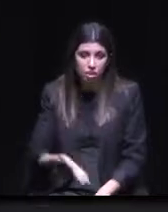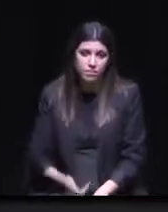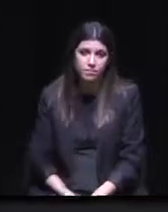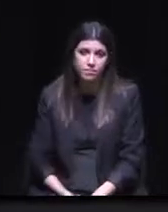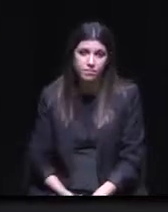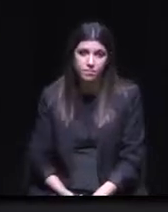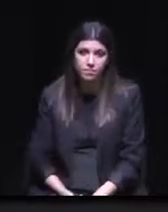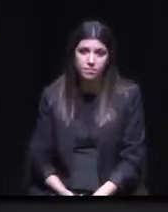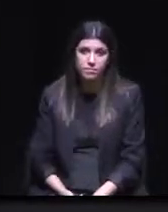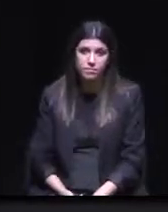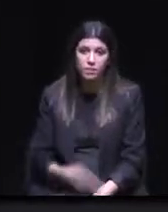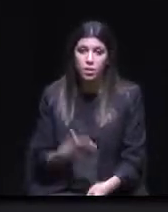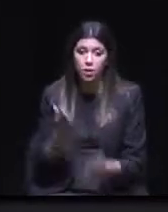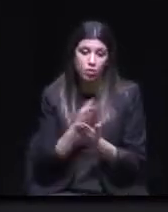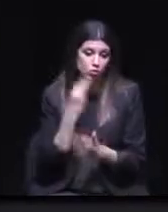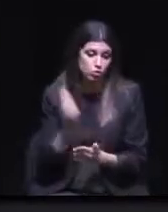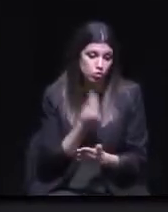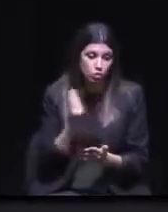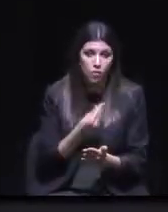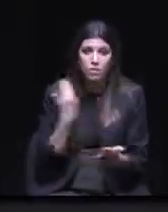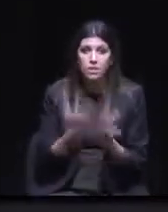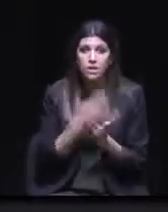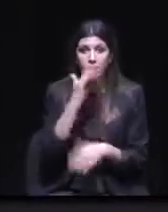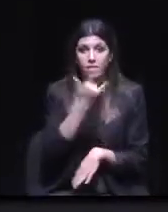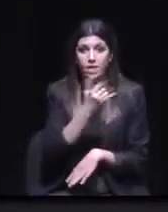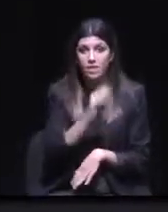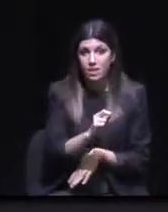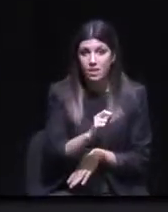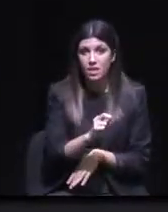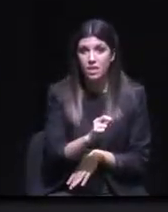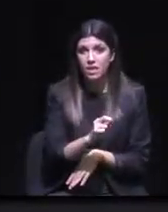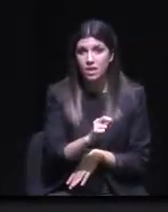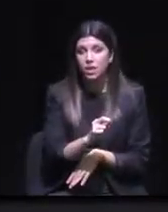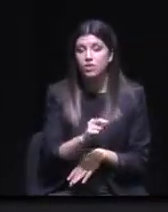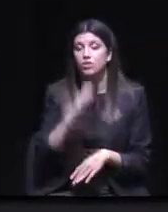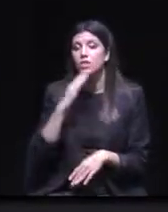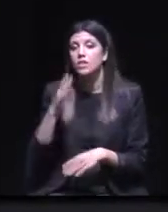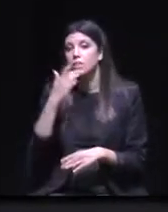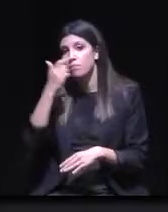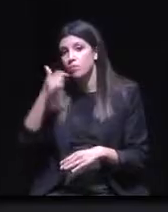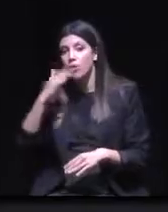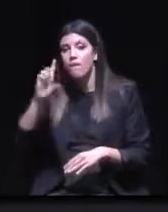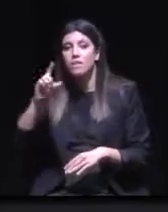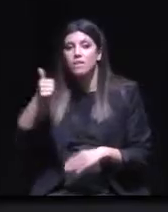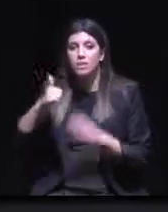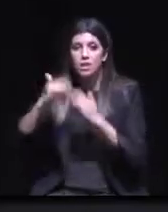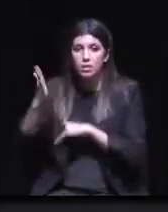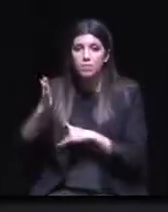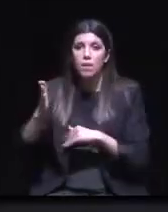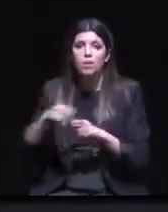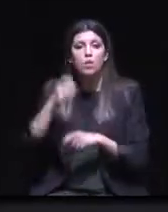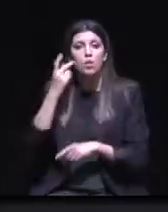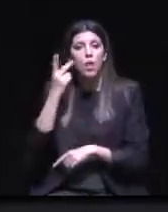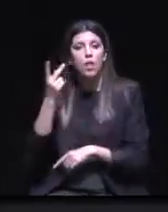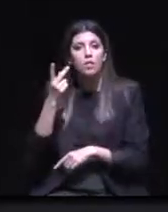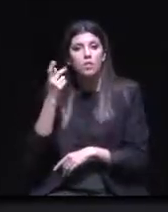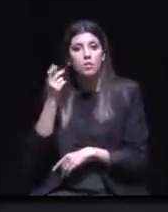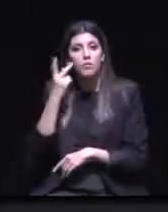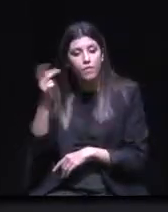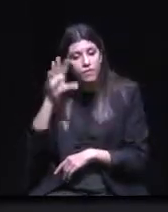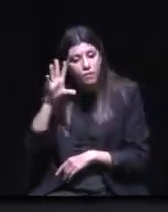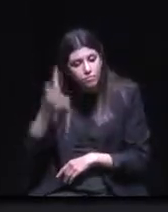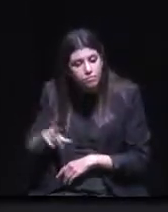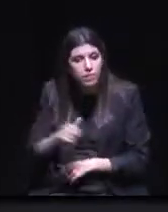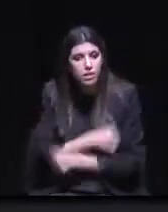gratuito, ou seja, estudantes até aos 23 anos e maiores de 65 anos com domicílio fiscal na cidade.